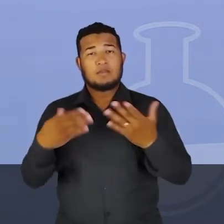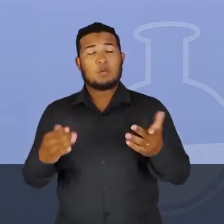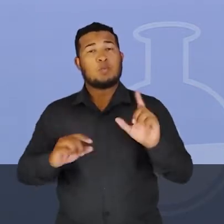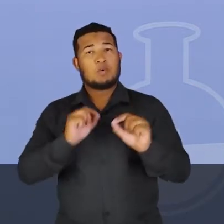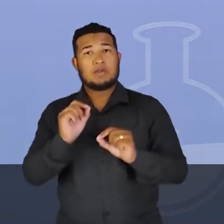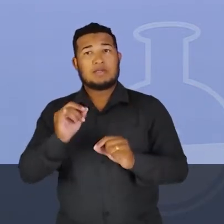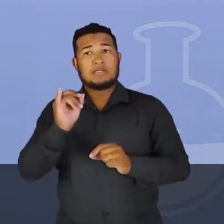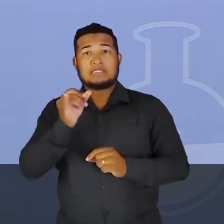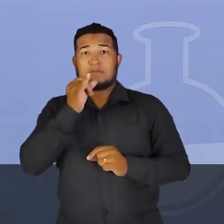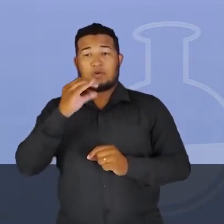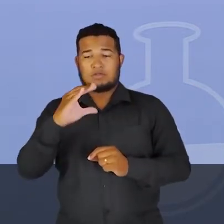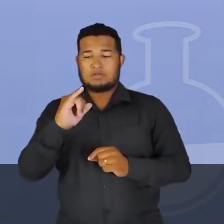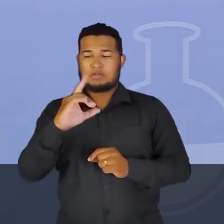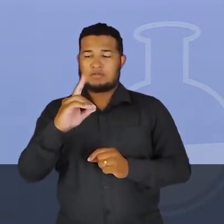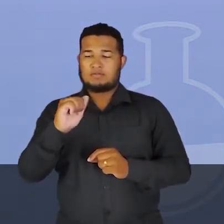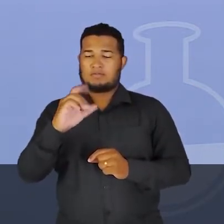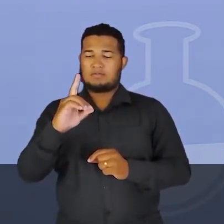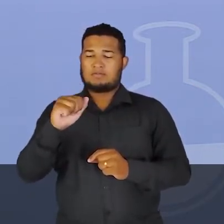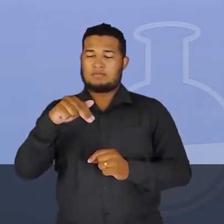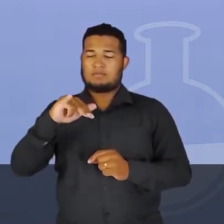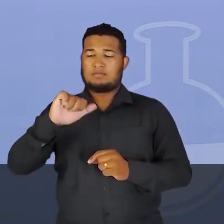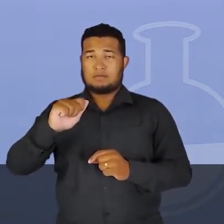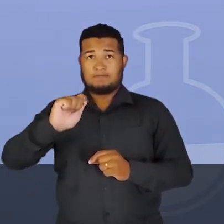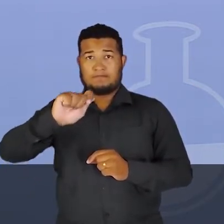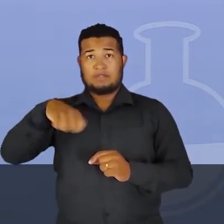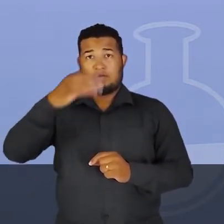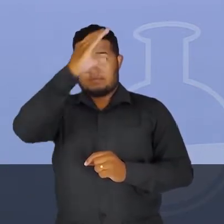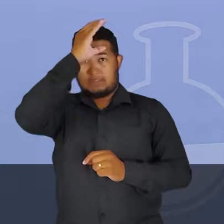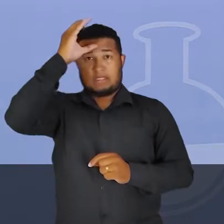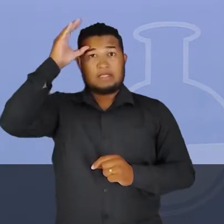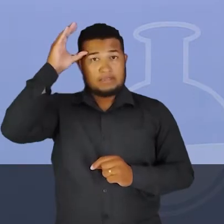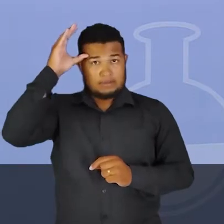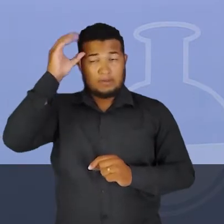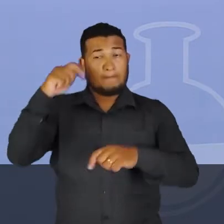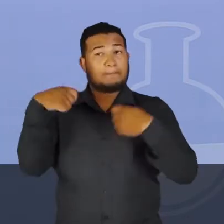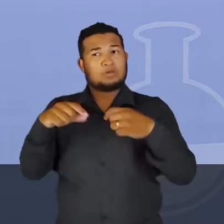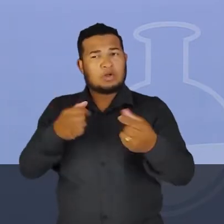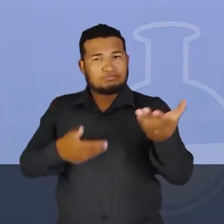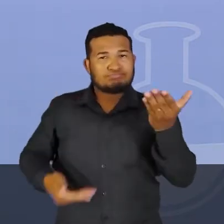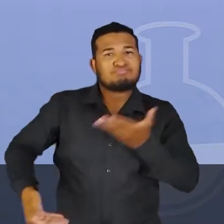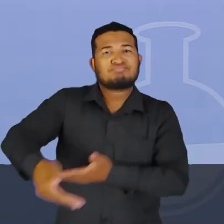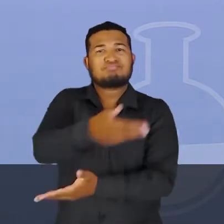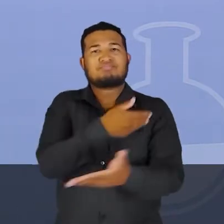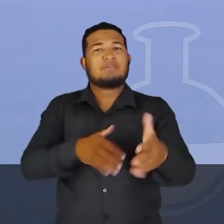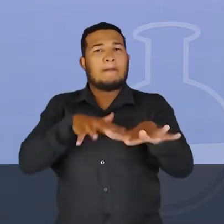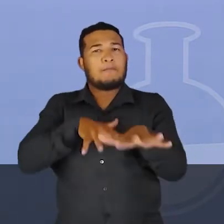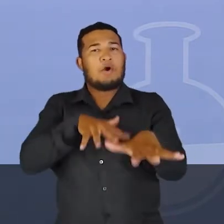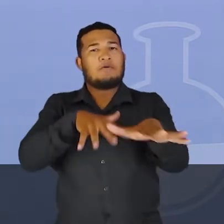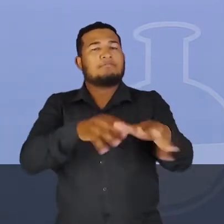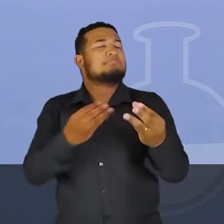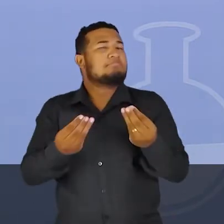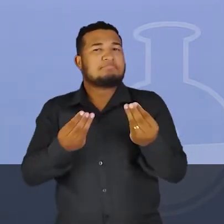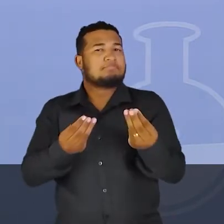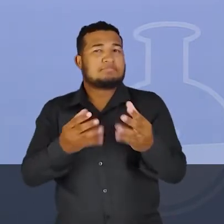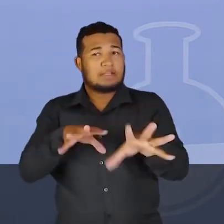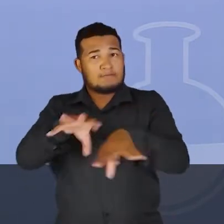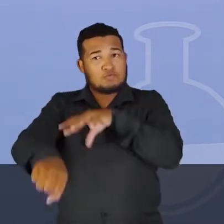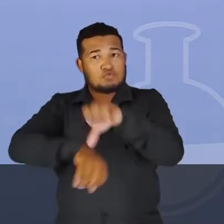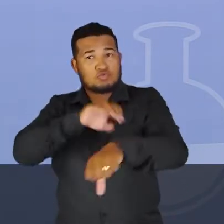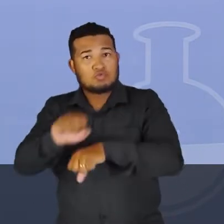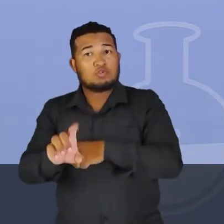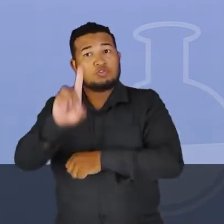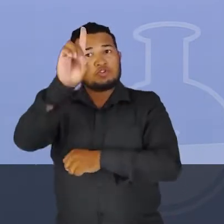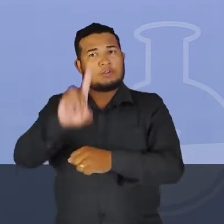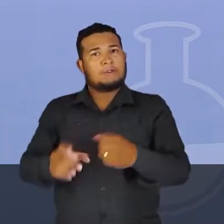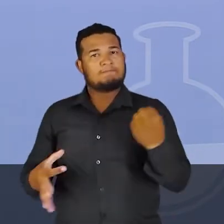a cidadania, os cidadãos, eles precisam se envolver nesses movimentos para buscar garantir os direitos